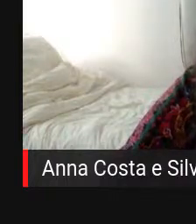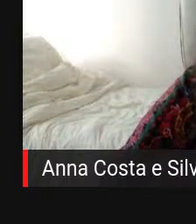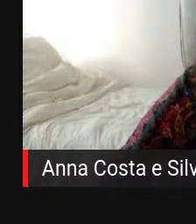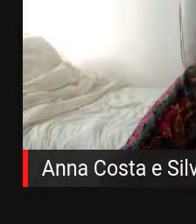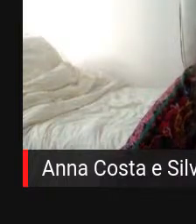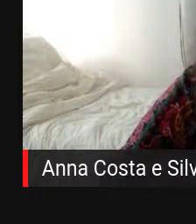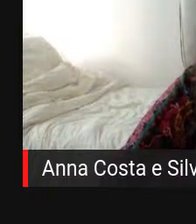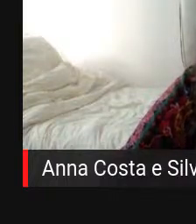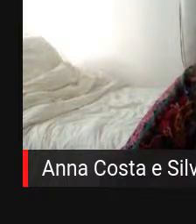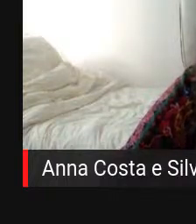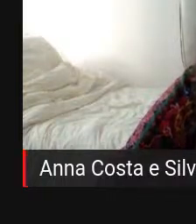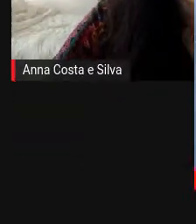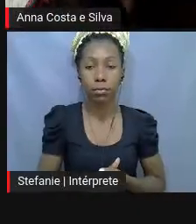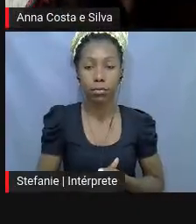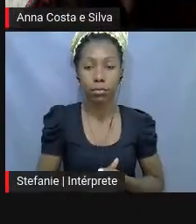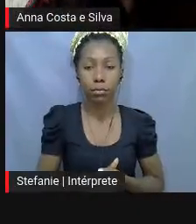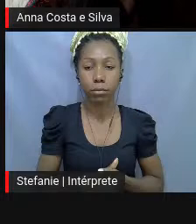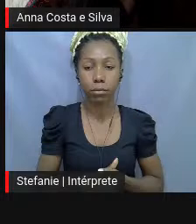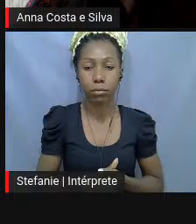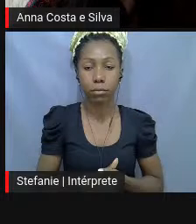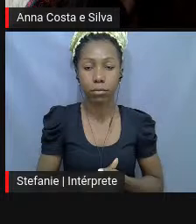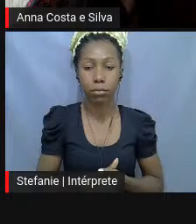Vocês conseguem ver?